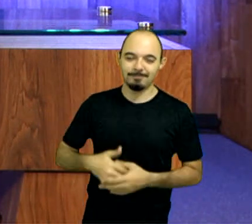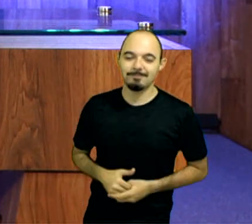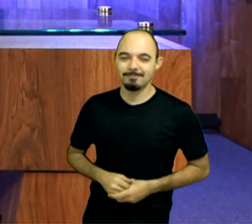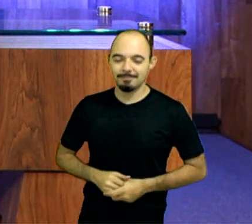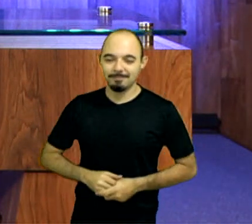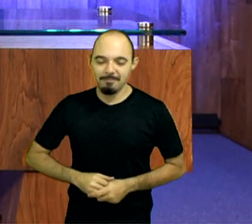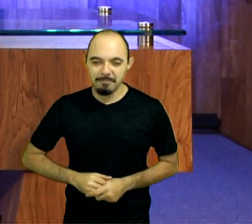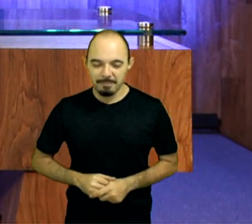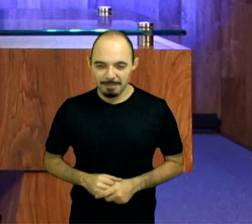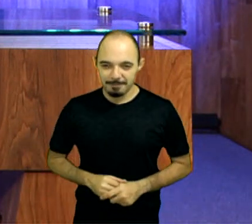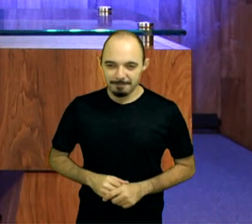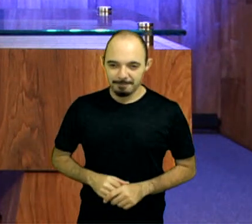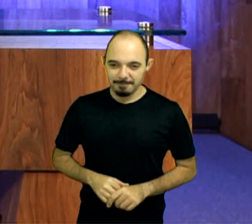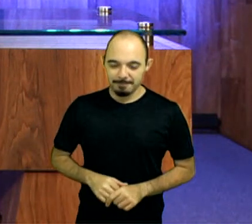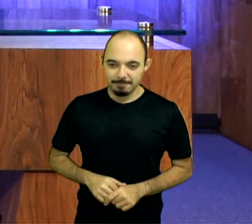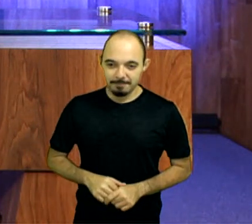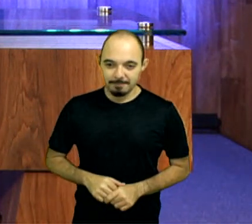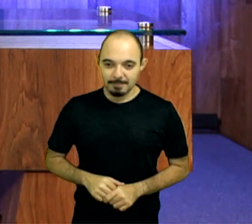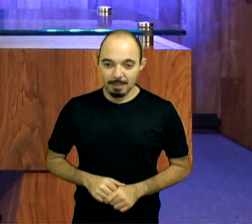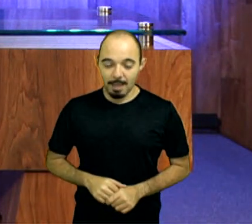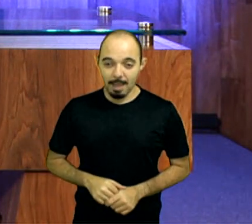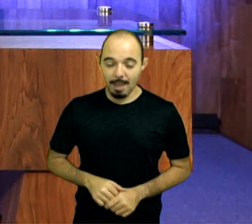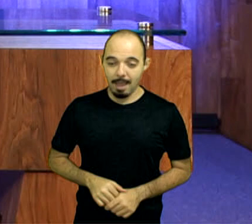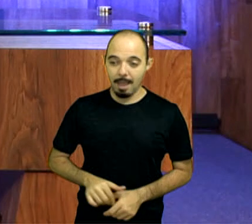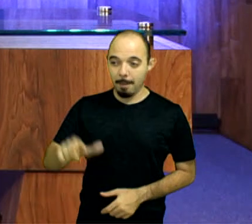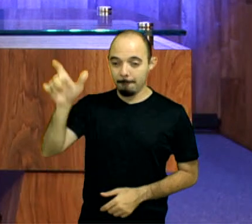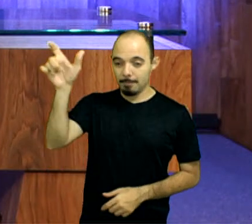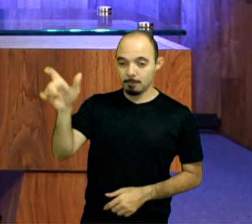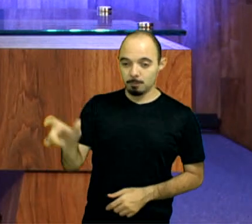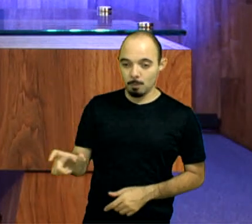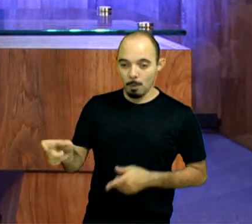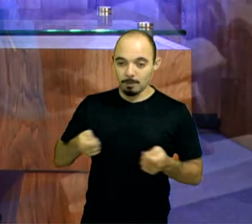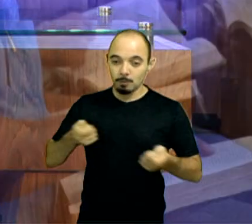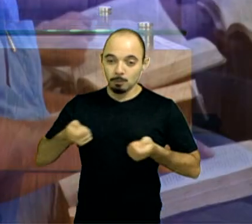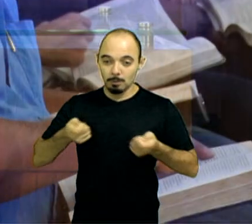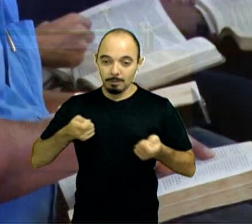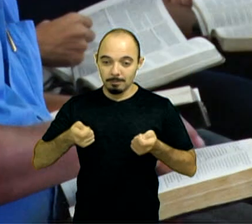assim é o homem que não tem domínio próprio.